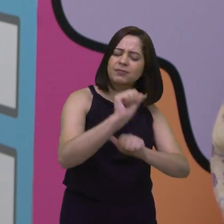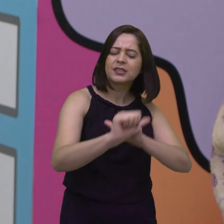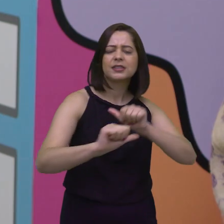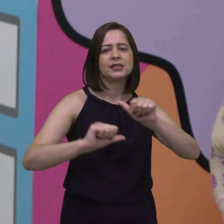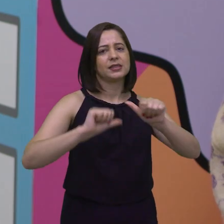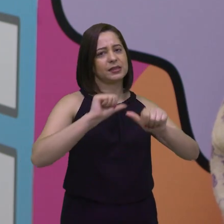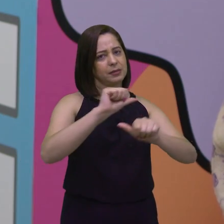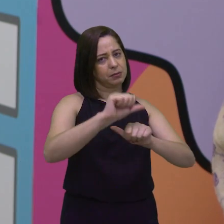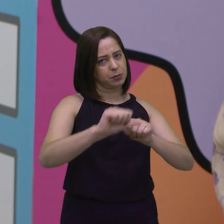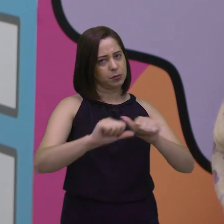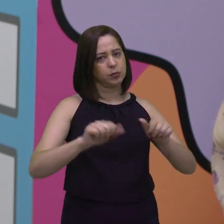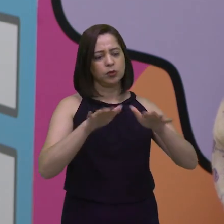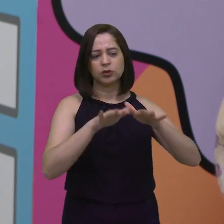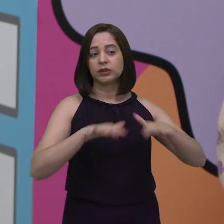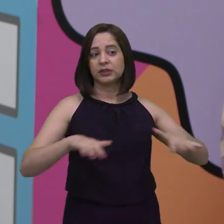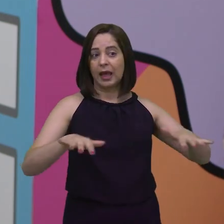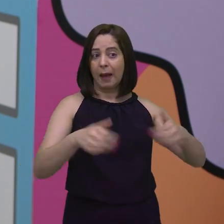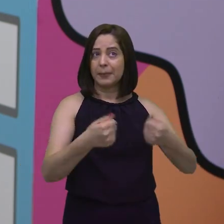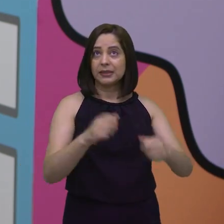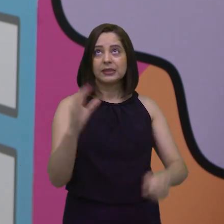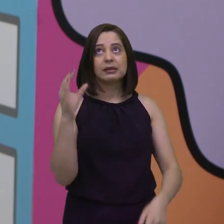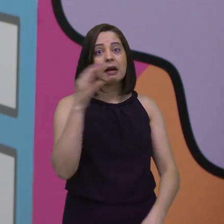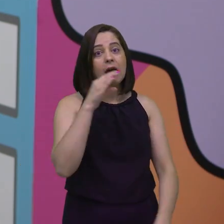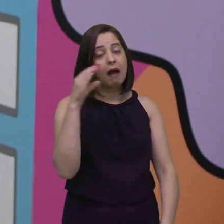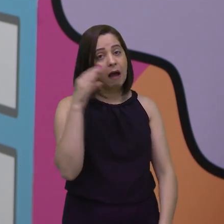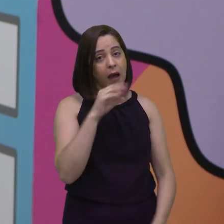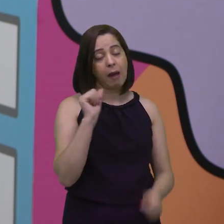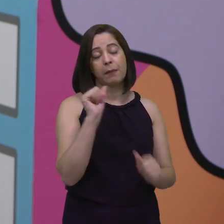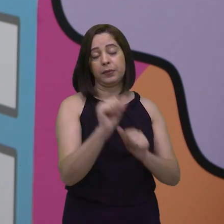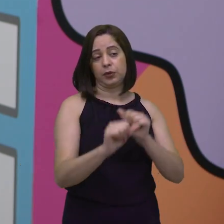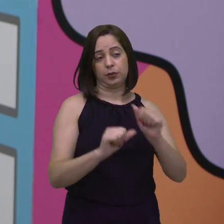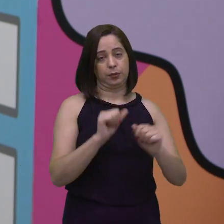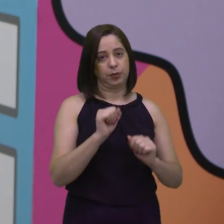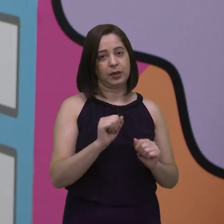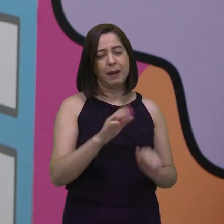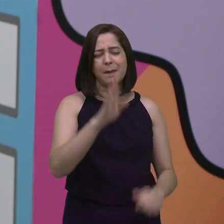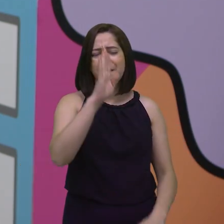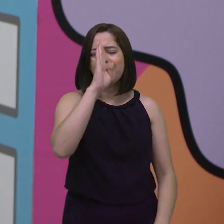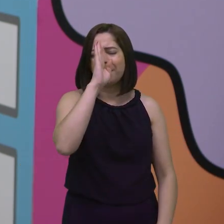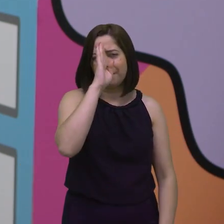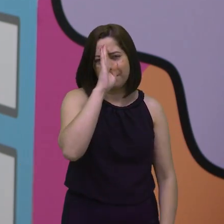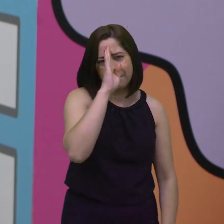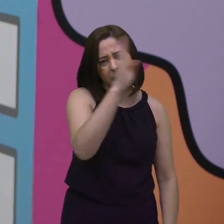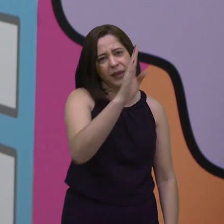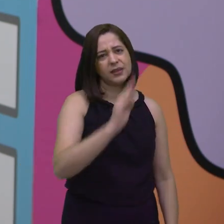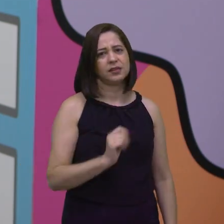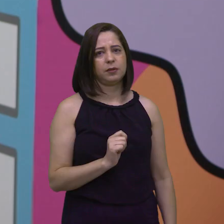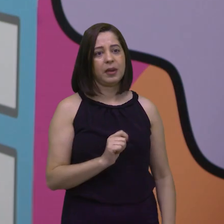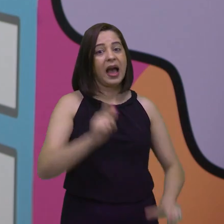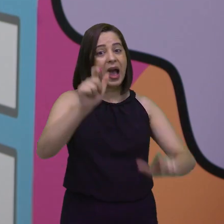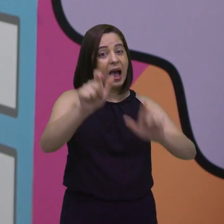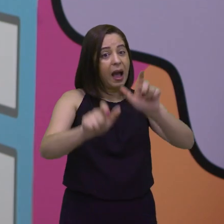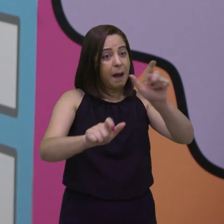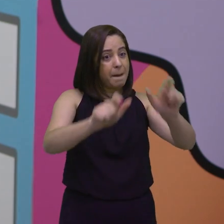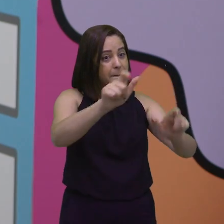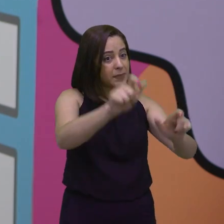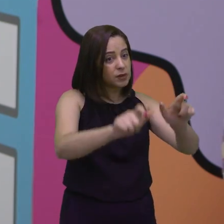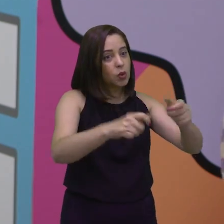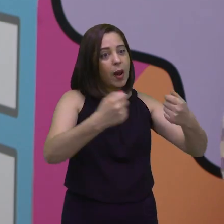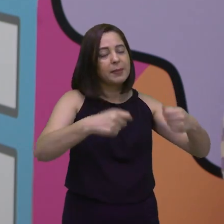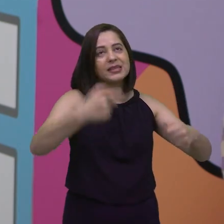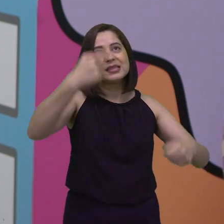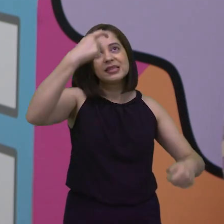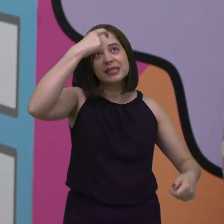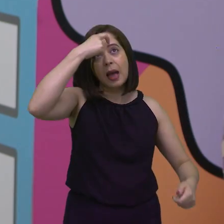e de uma maneira rápida. Principalmente a mentalidade da